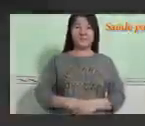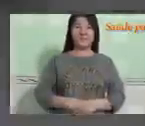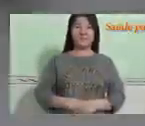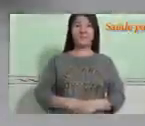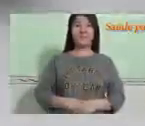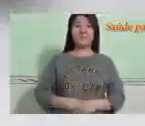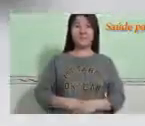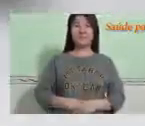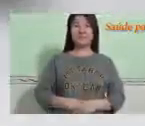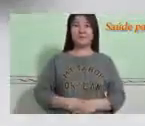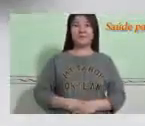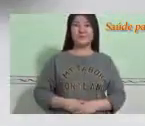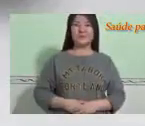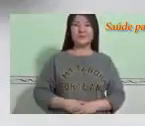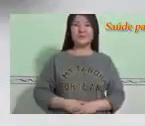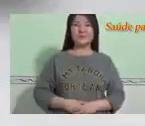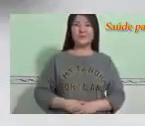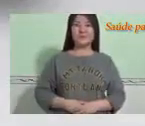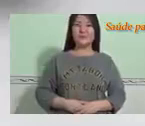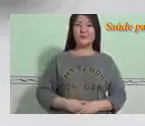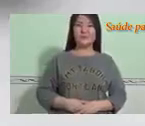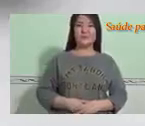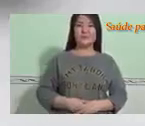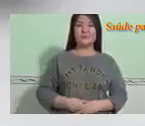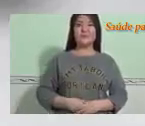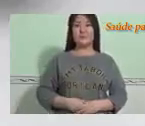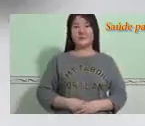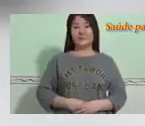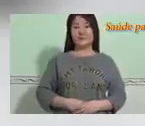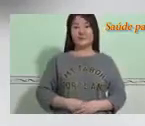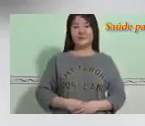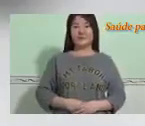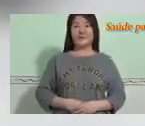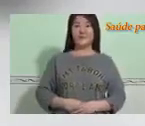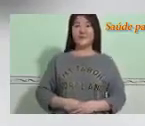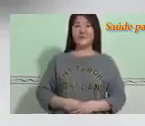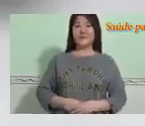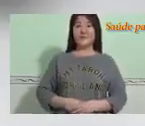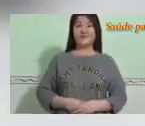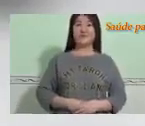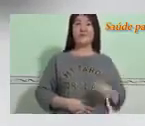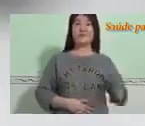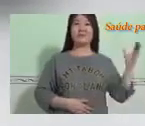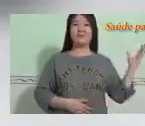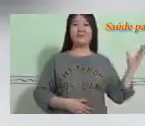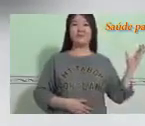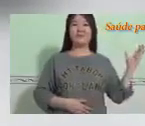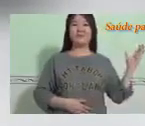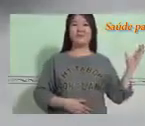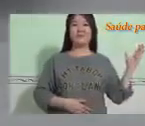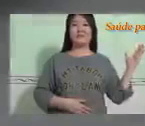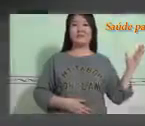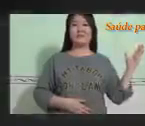do fator decrescimento epidérmico humano, parisentema algumas células cancerígenas, diminuindo ou parando